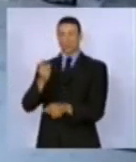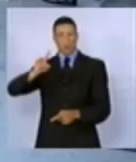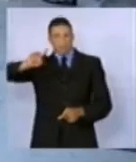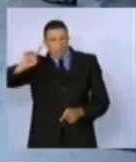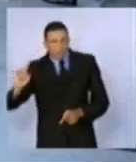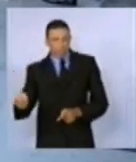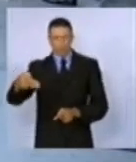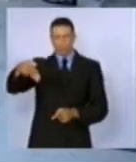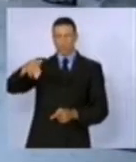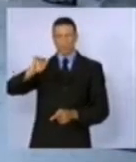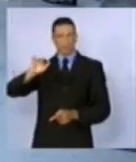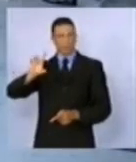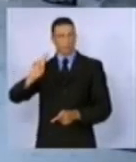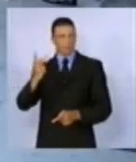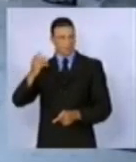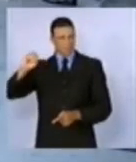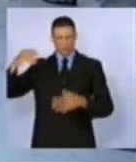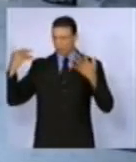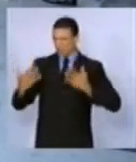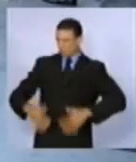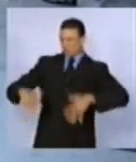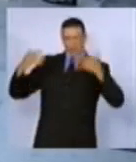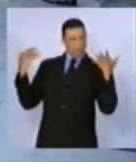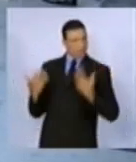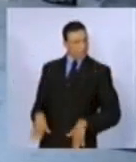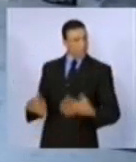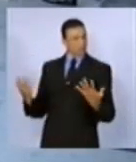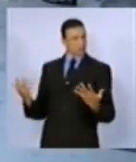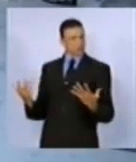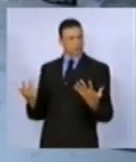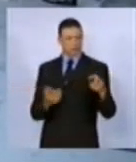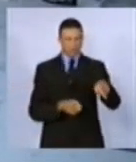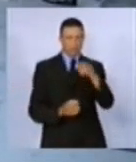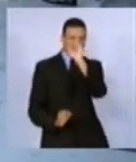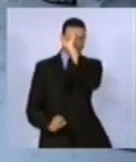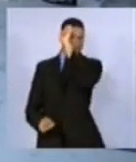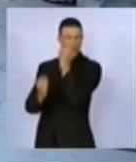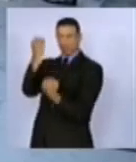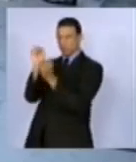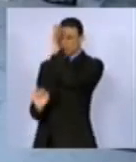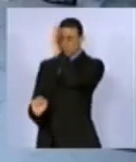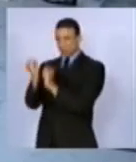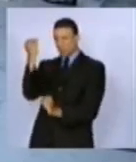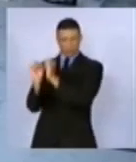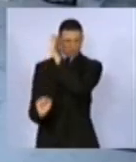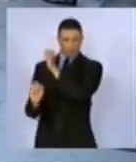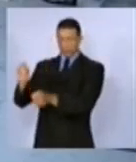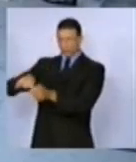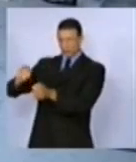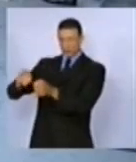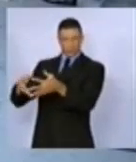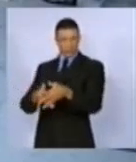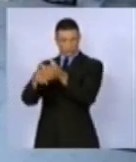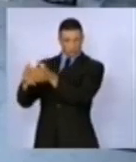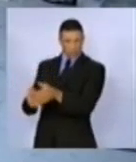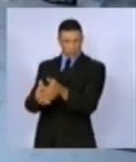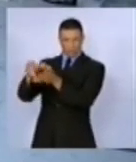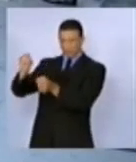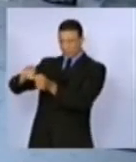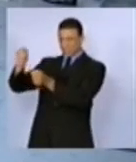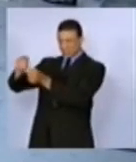disso as próprias indústrias não tinham capacidade ou não t até hoje de atender eh essa produ Eh